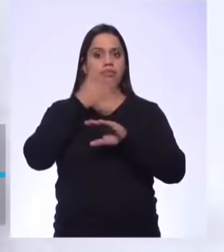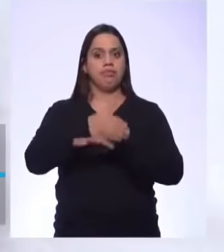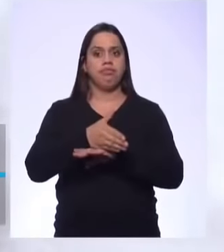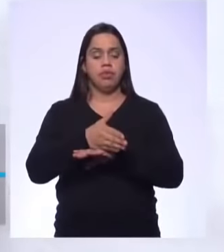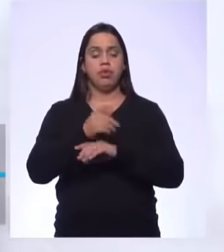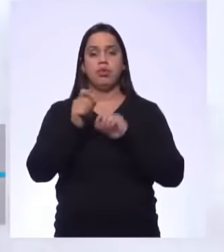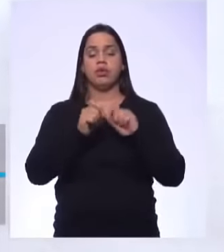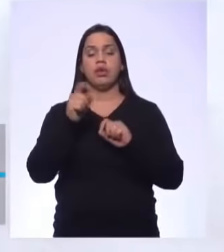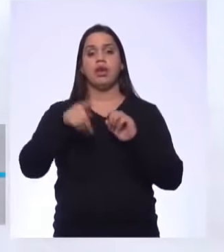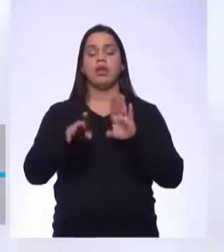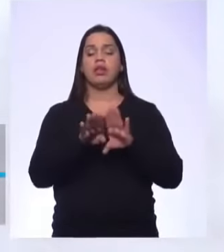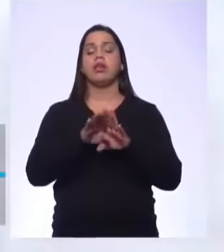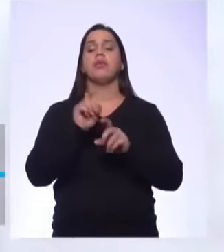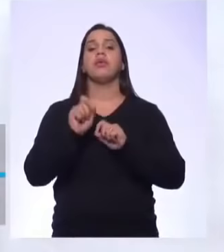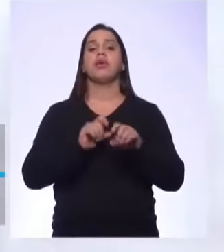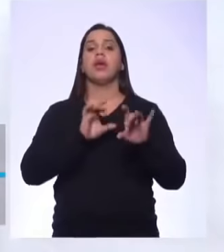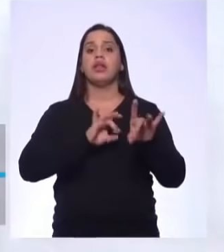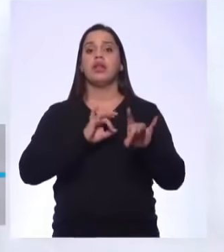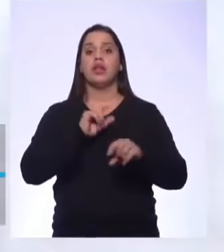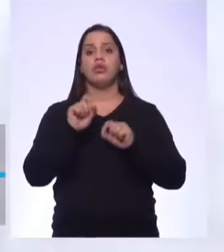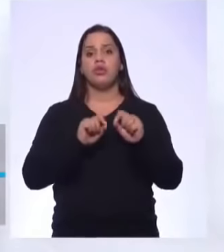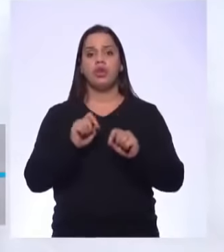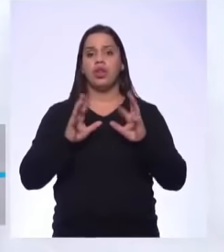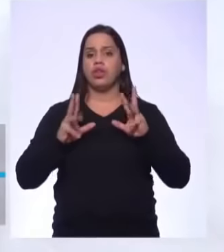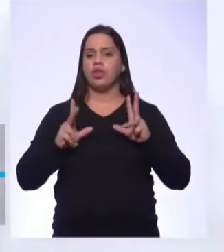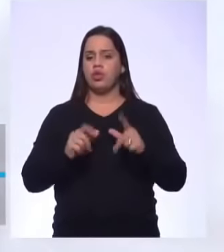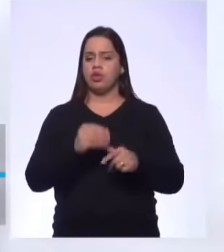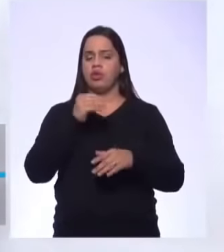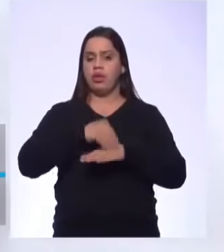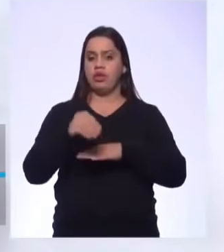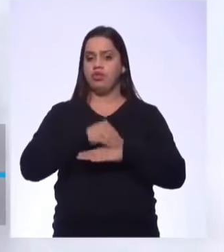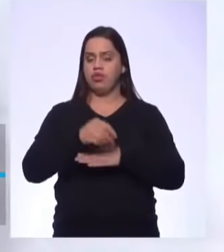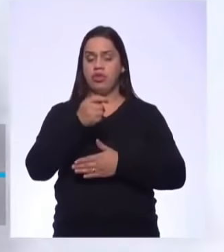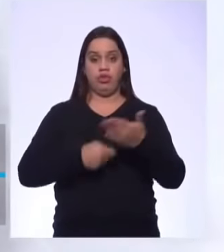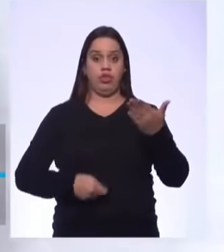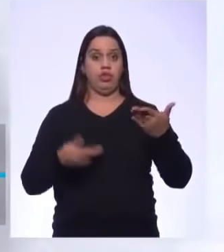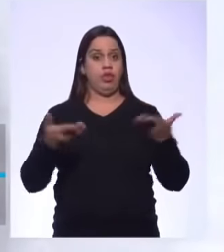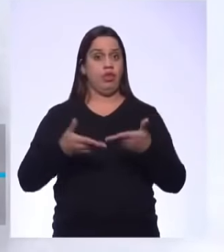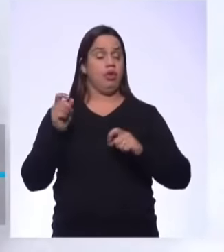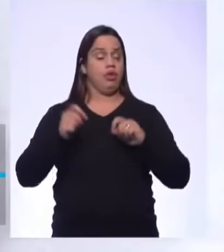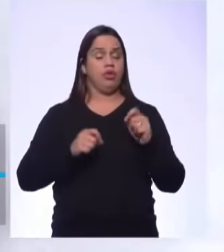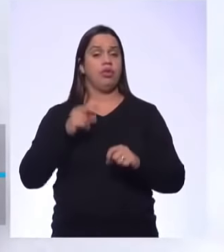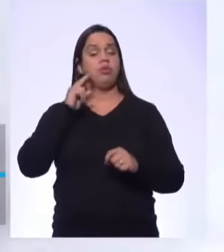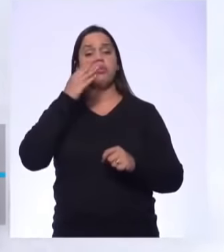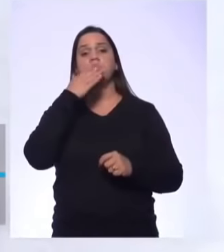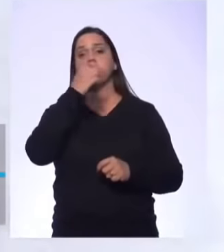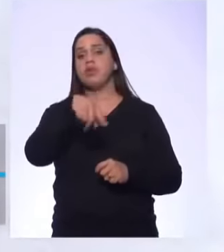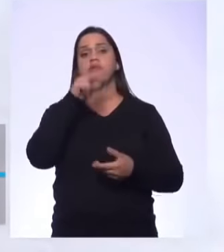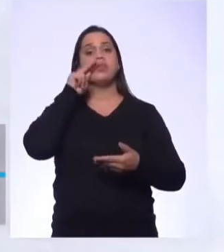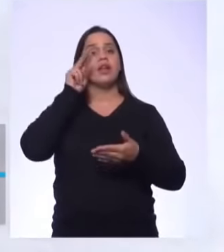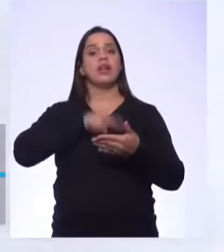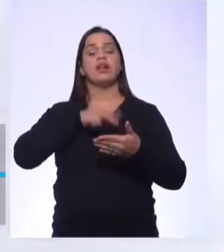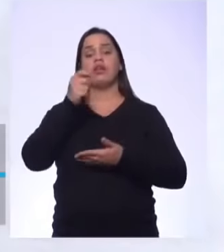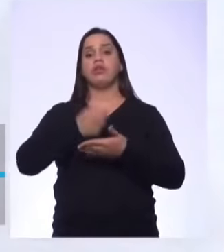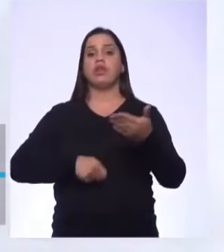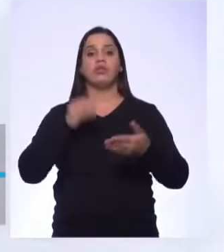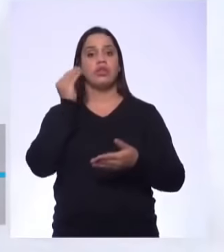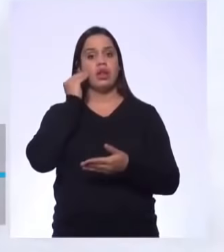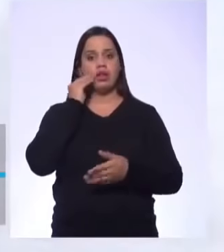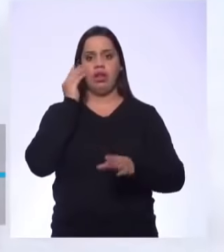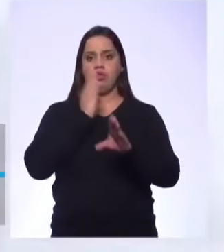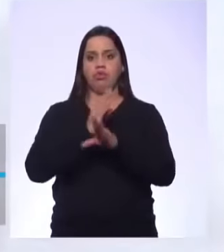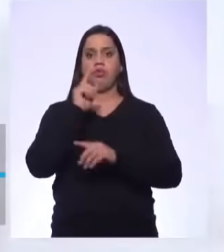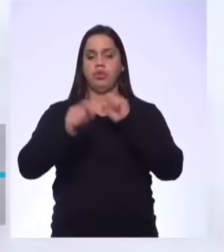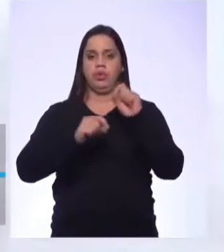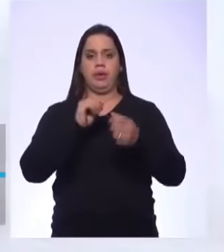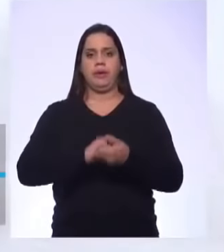E o texto ocluso, o que são as pistas textuais. Então, eu vou pedir para você ler o texto e você tentar descobrir,